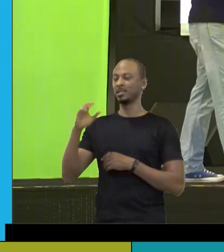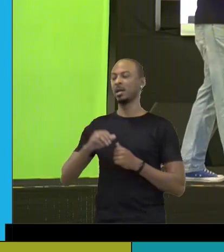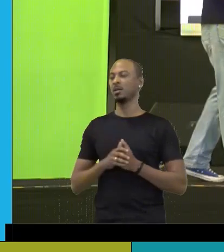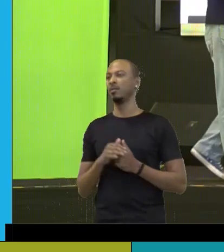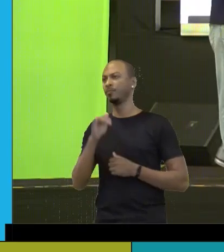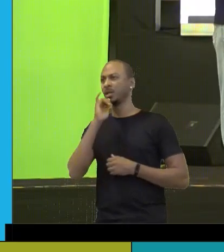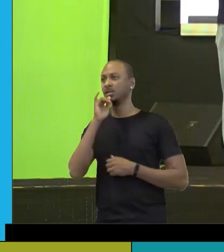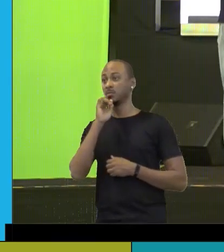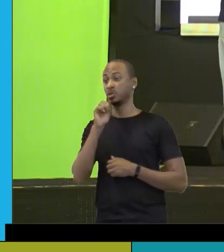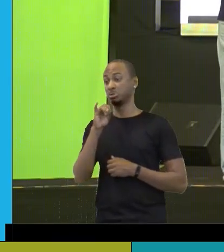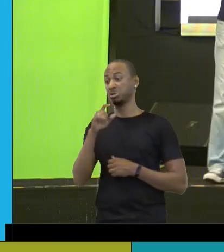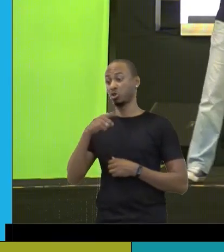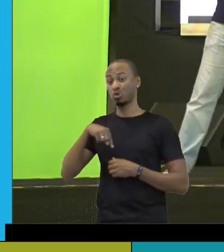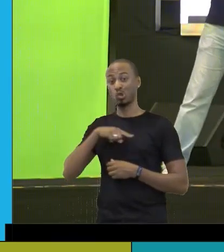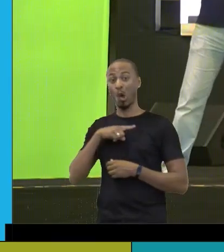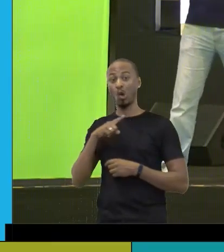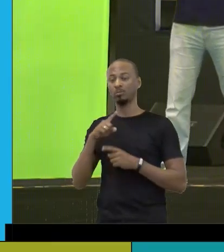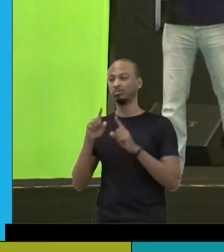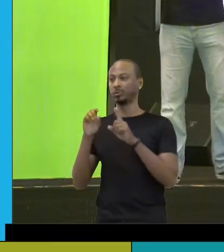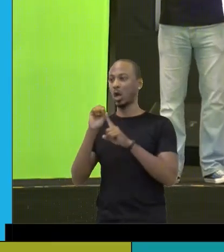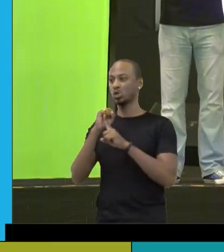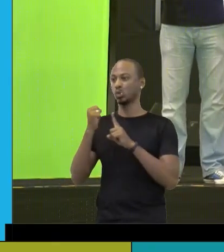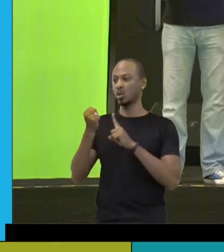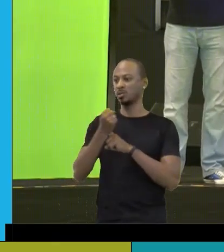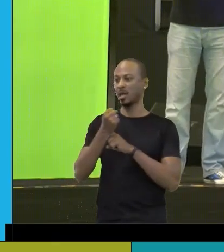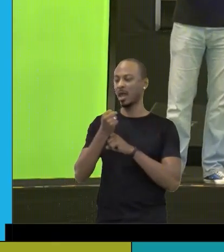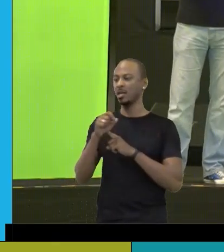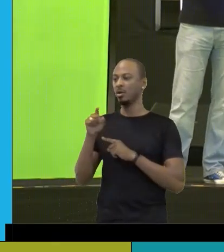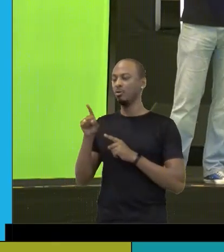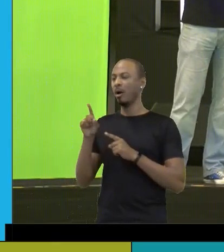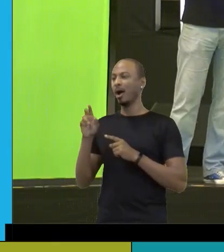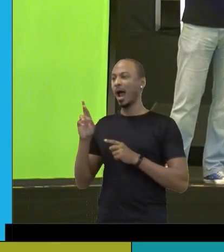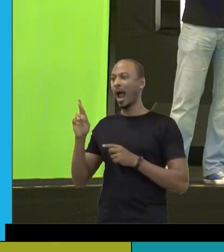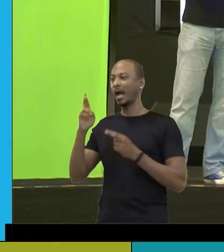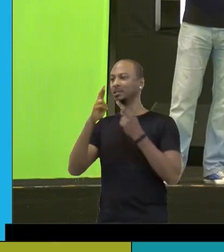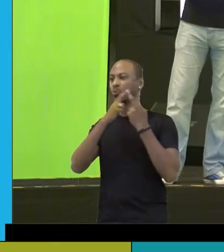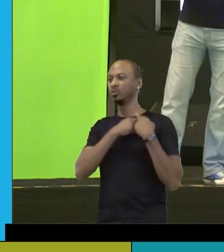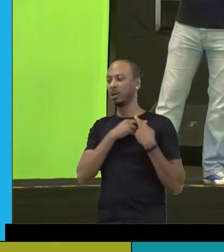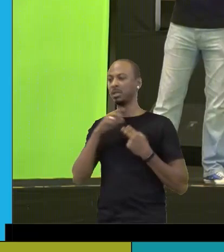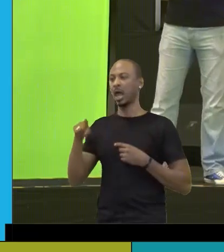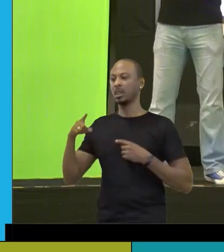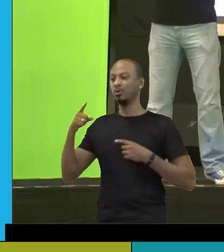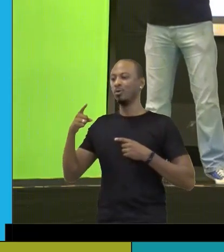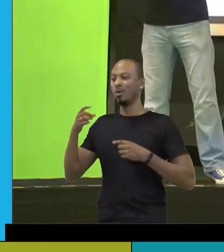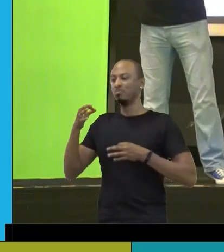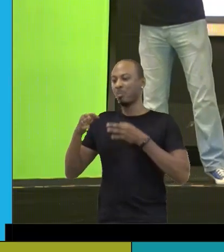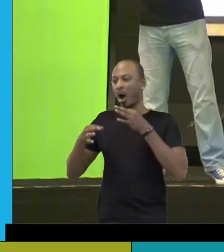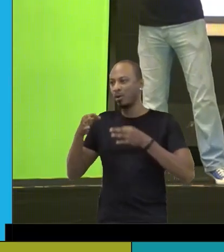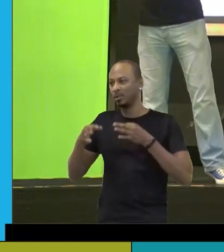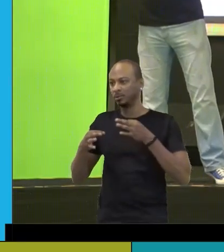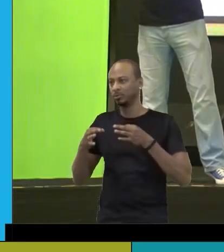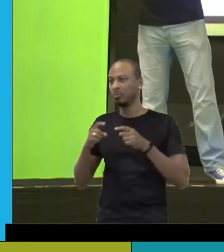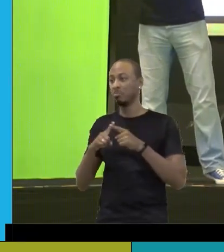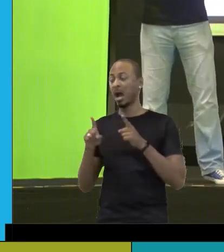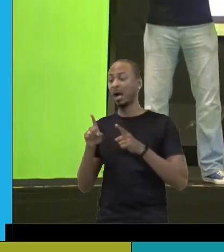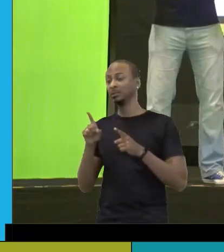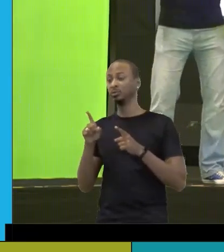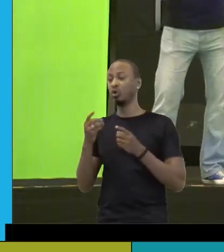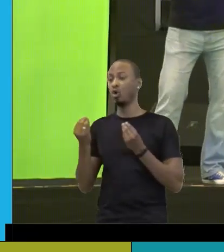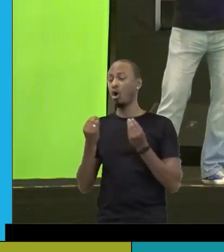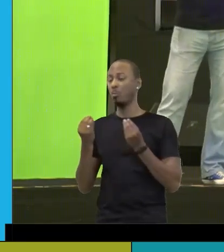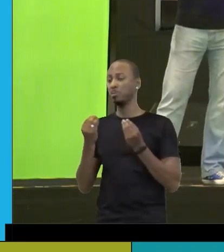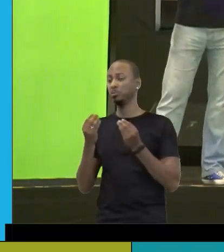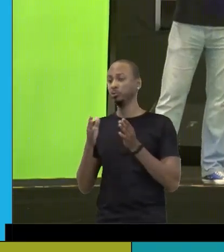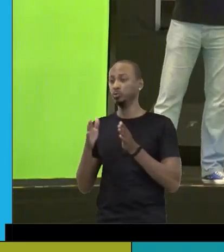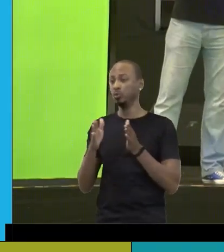dos políticos, estes, por sua vez, não conduzirão a cidade da forma ideal. É